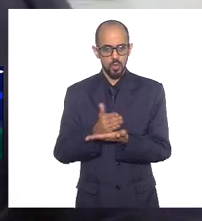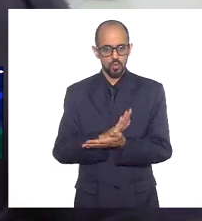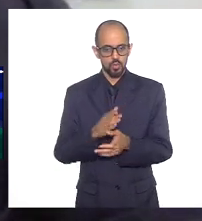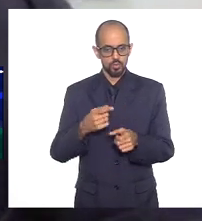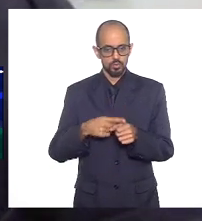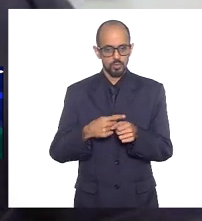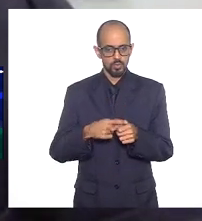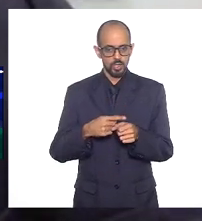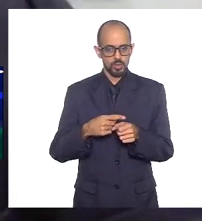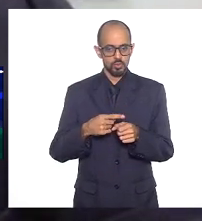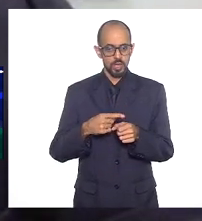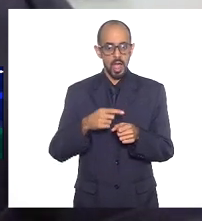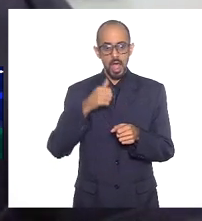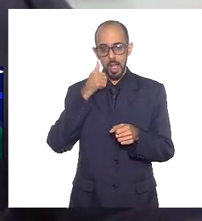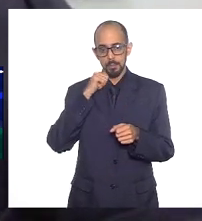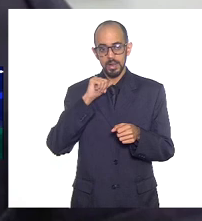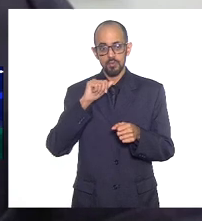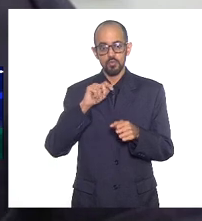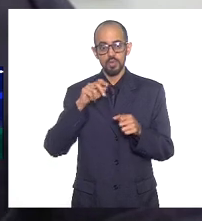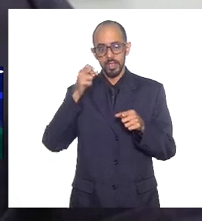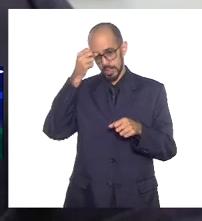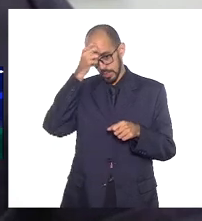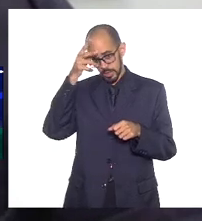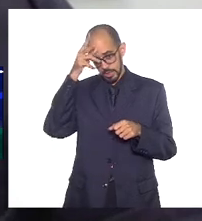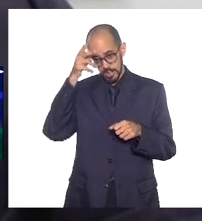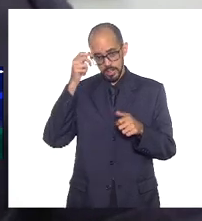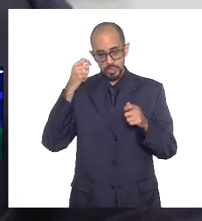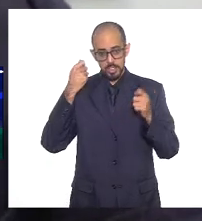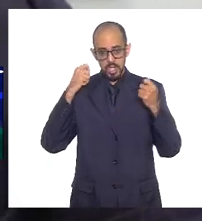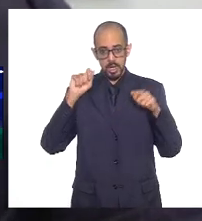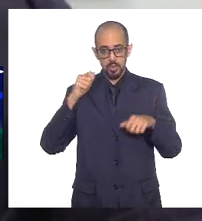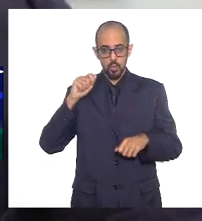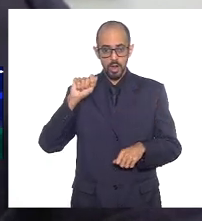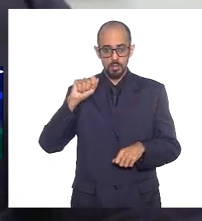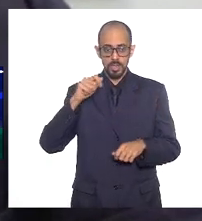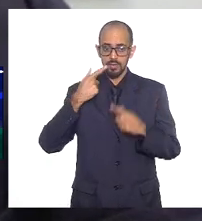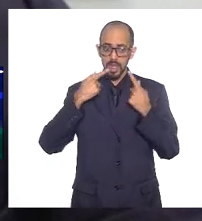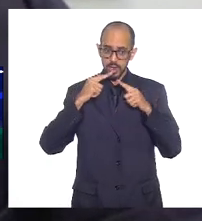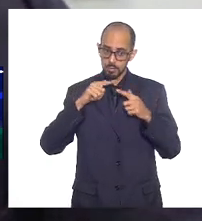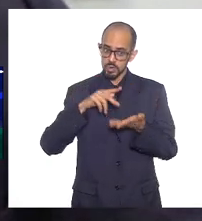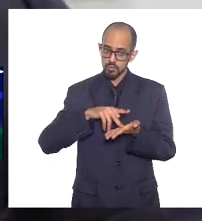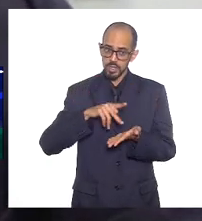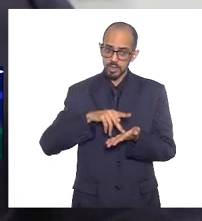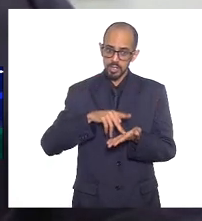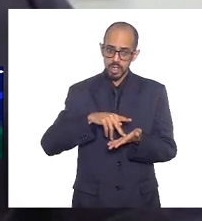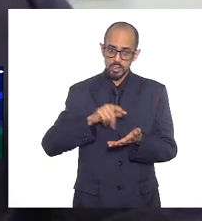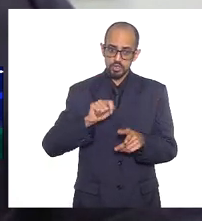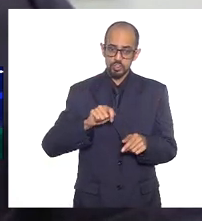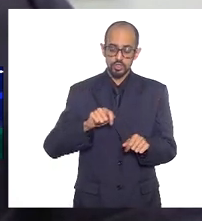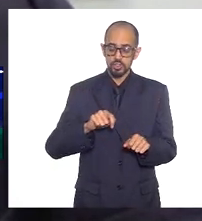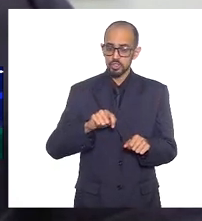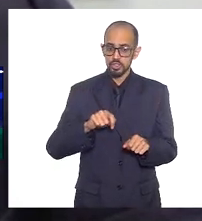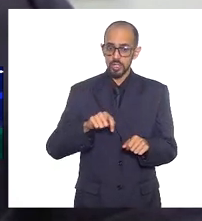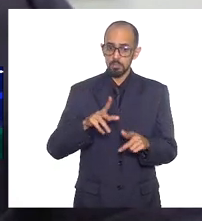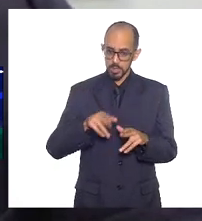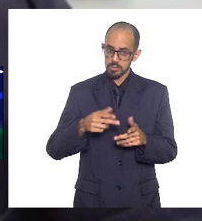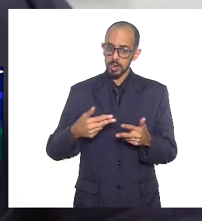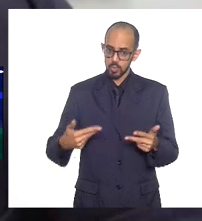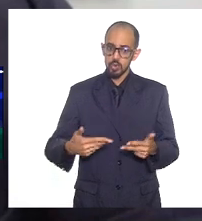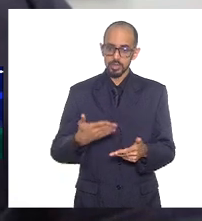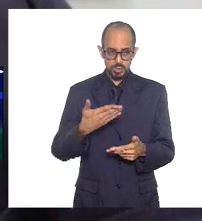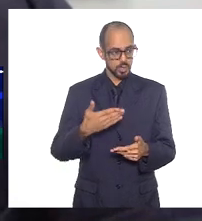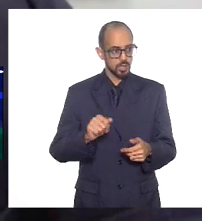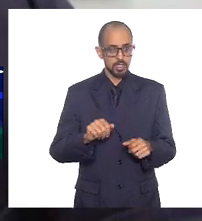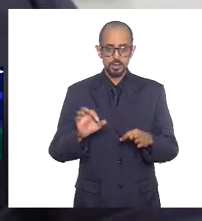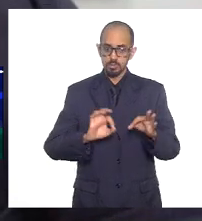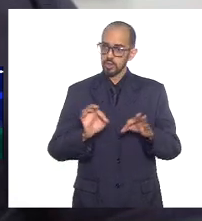Araruama, nosso amigo Chiquinho, que reclamava justamente disso, é uma realidade dos municípios. Eu considero que esse projeto